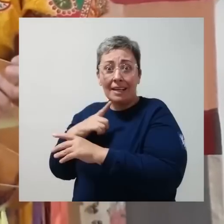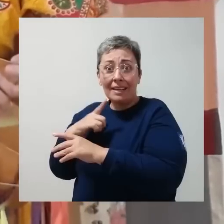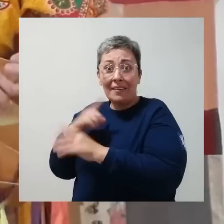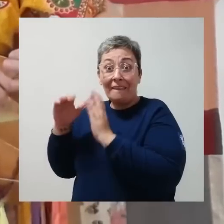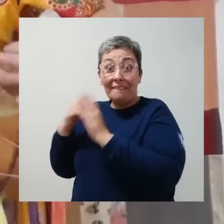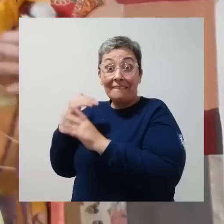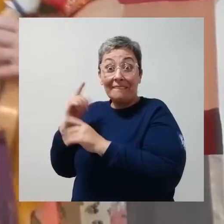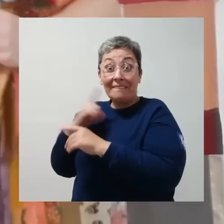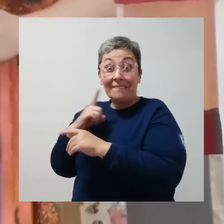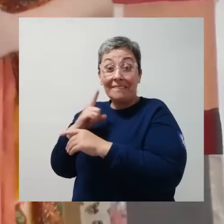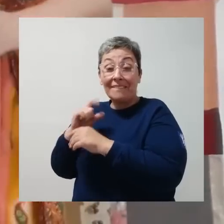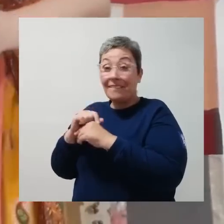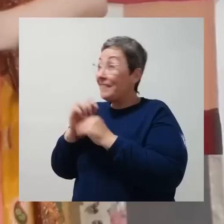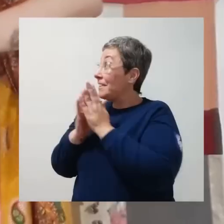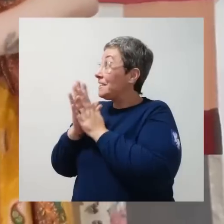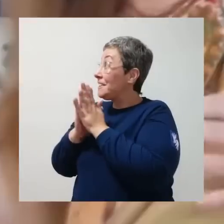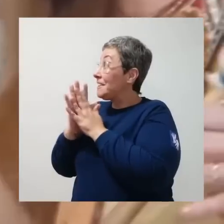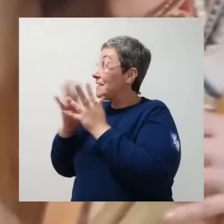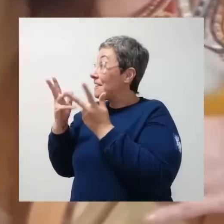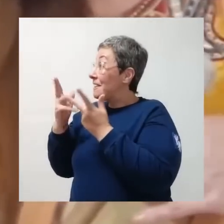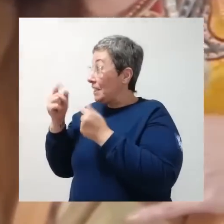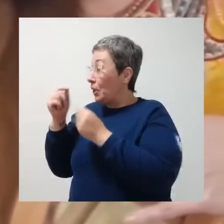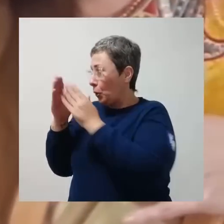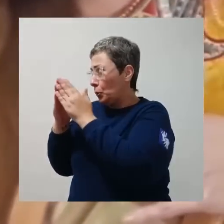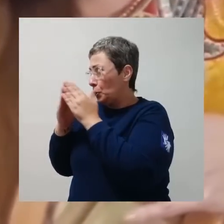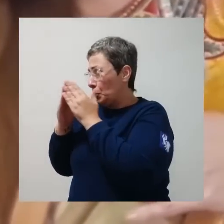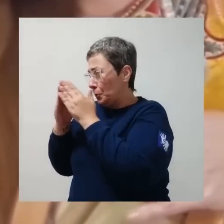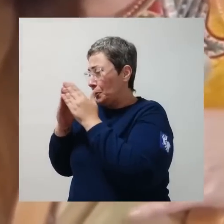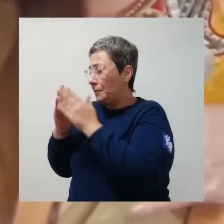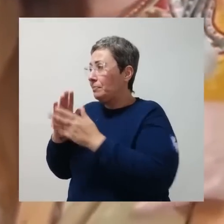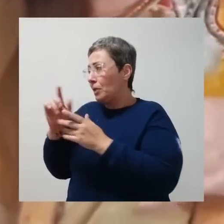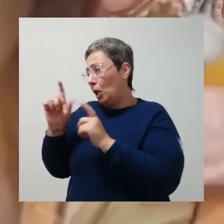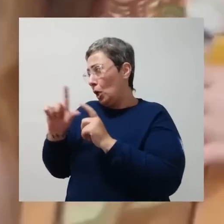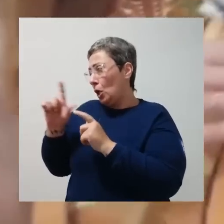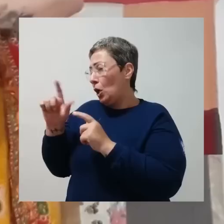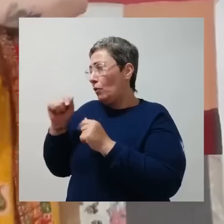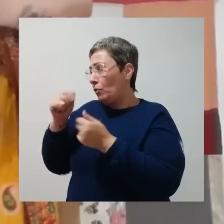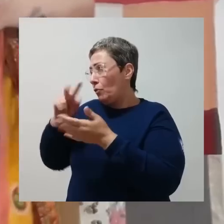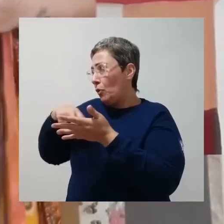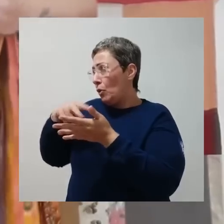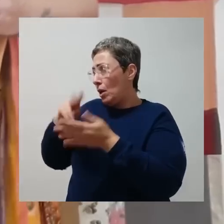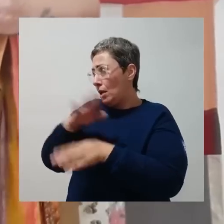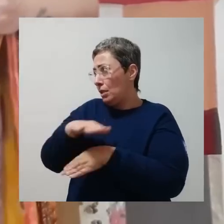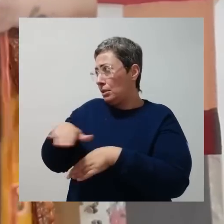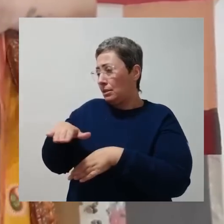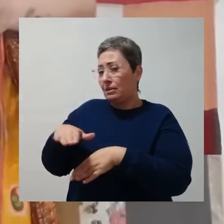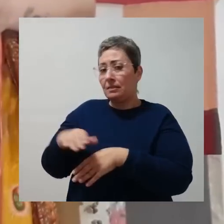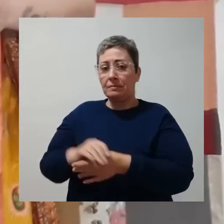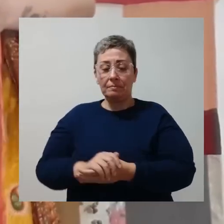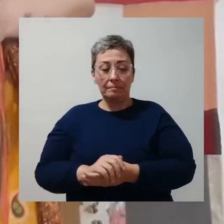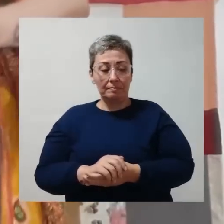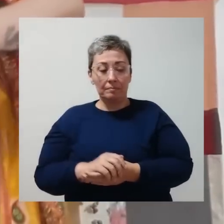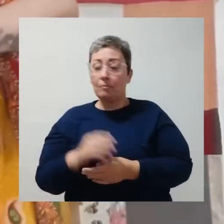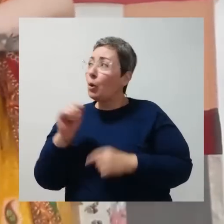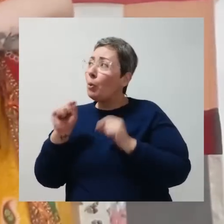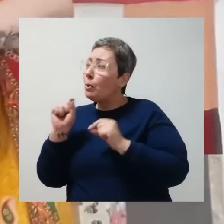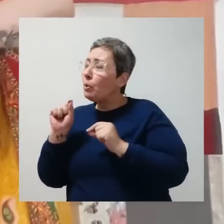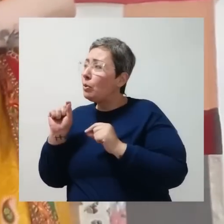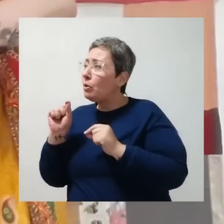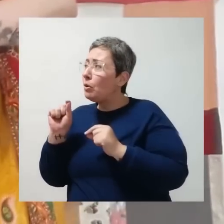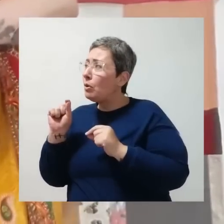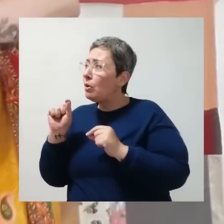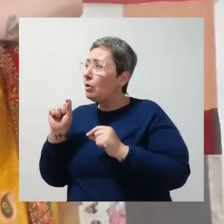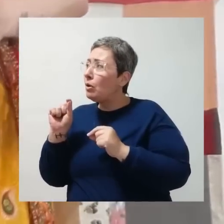pra gente! Ai, que maravilha! Com licença! Claro, eu vou ler pras crianças! Como?